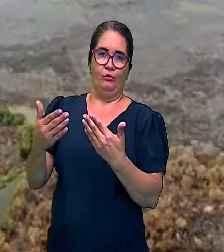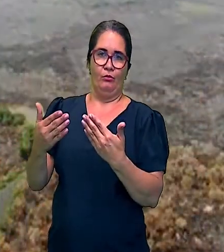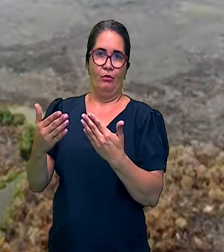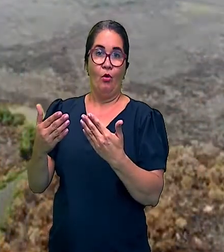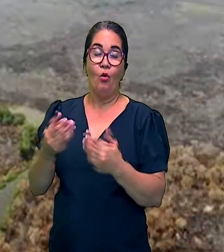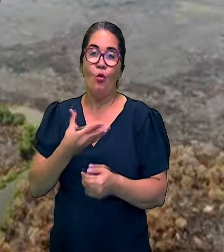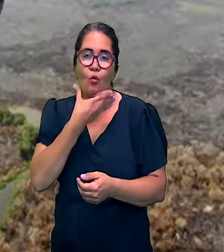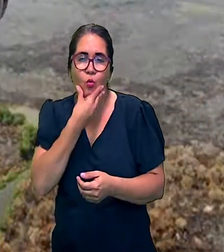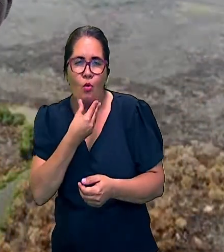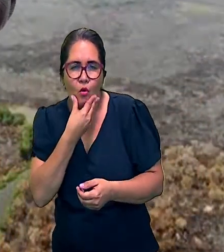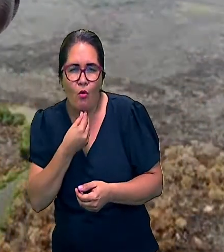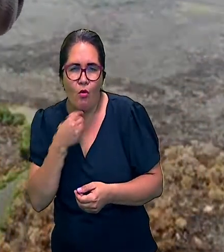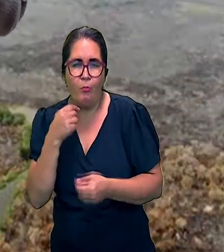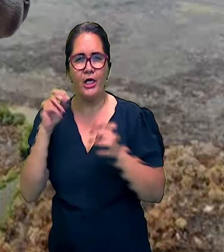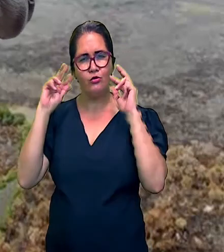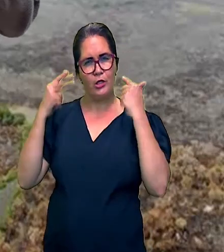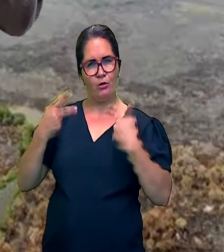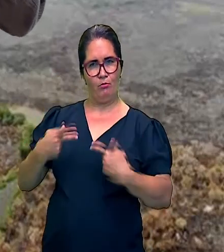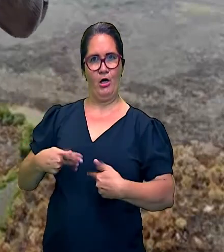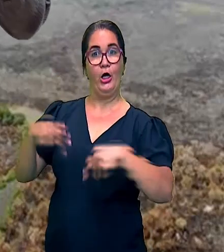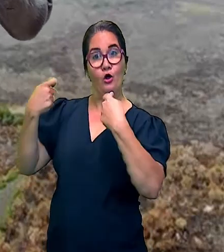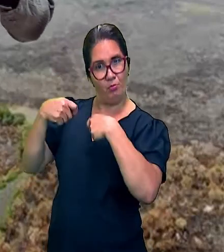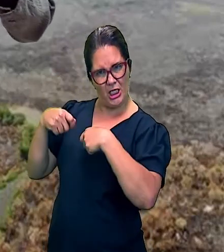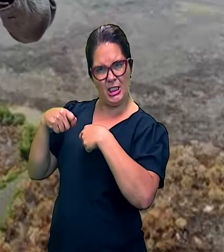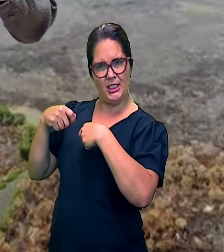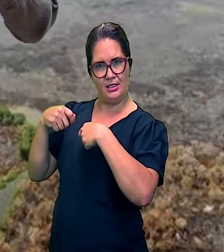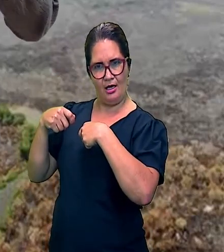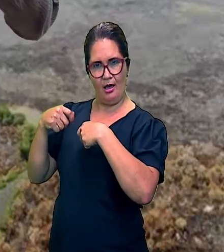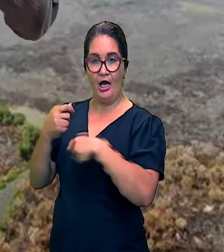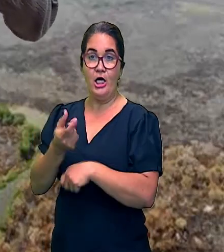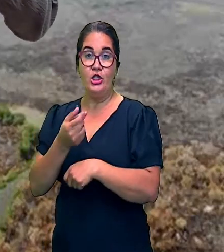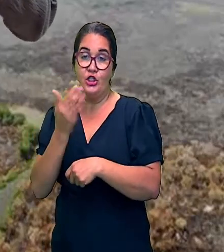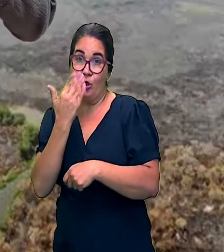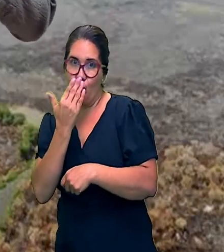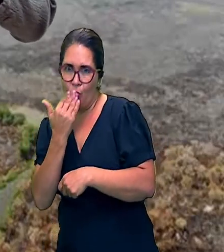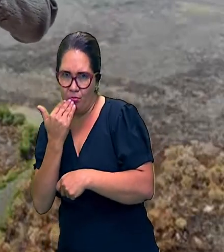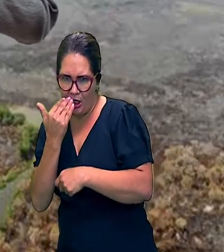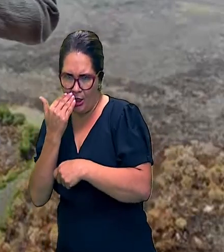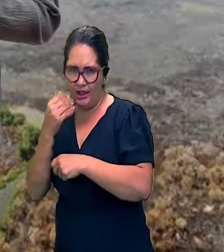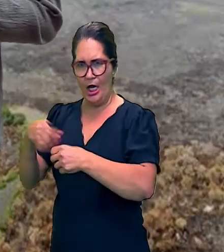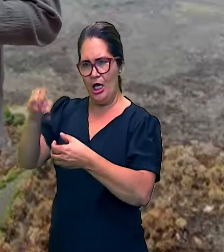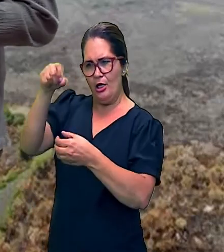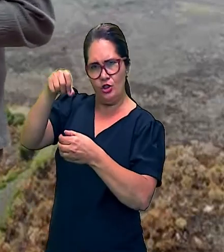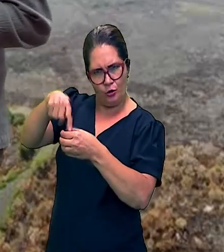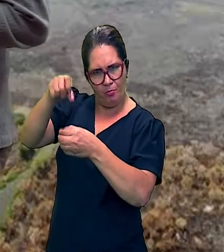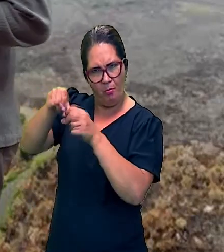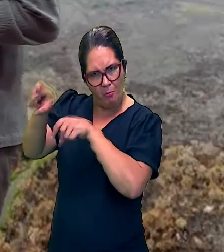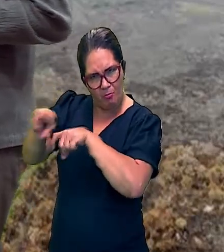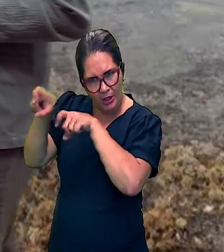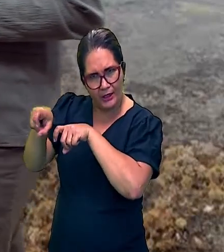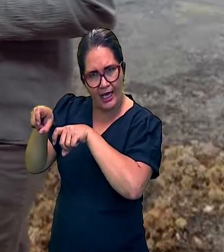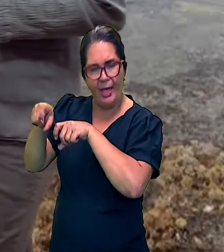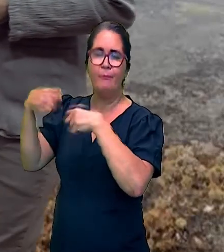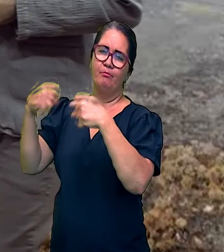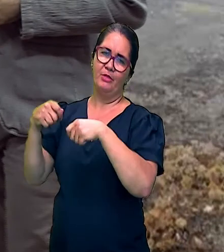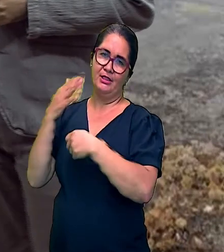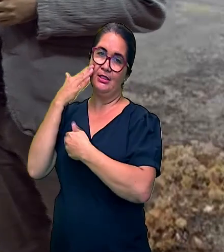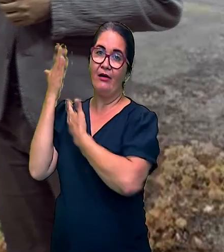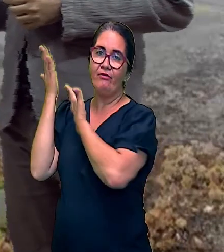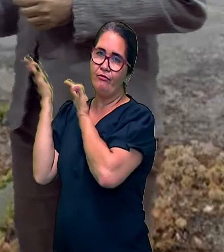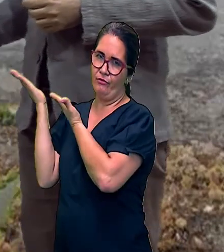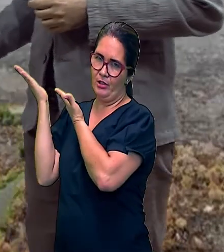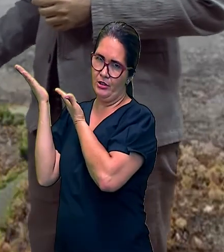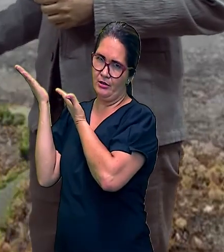ou mais floresta são necessárias serem derrubadas, queimadas, como estamos vendo aqui